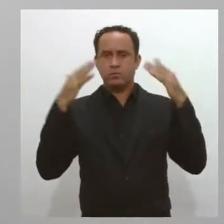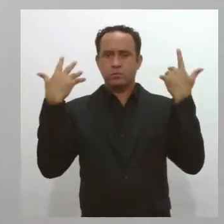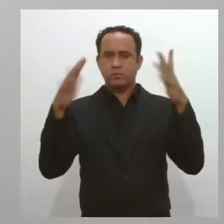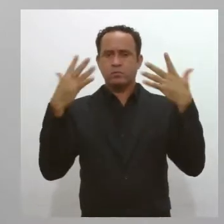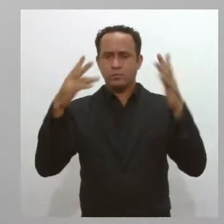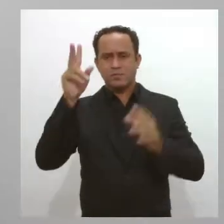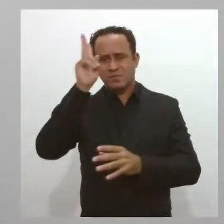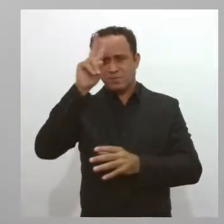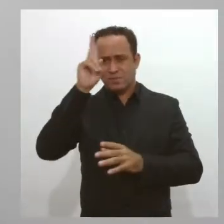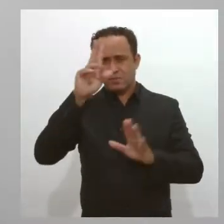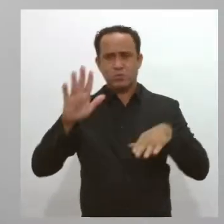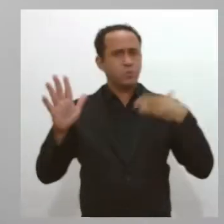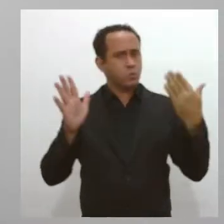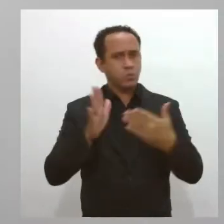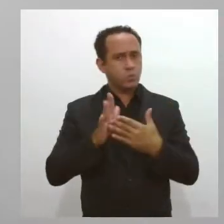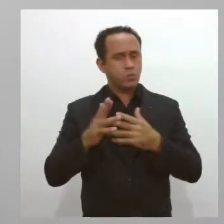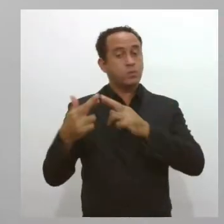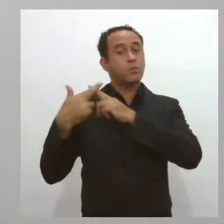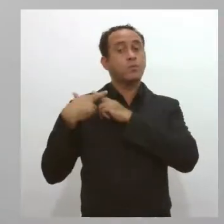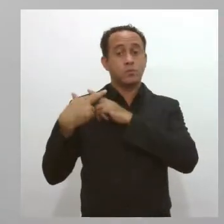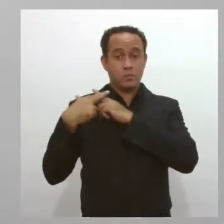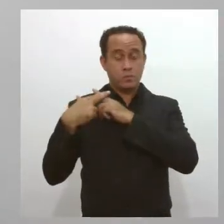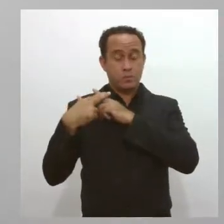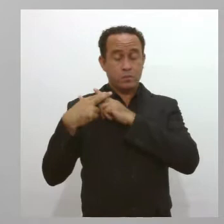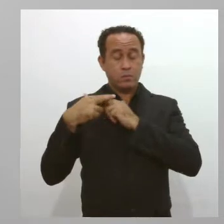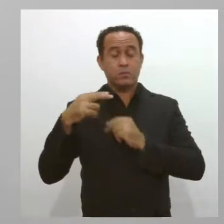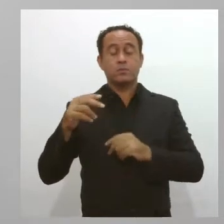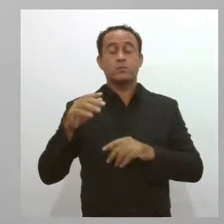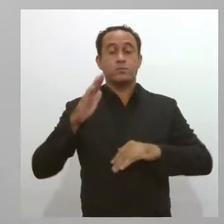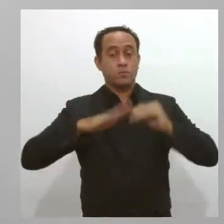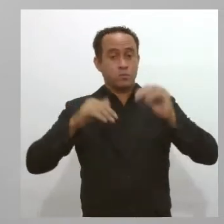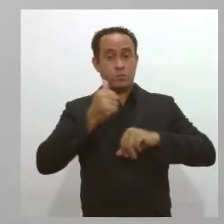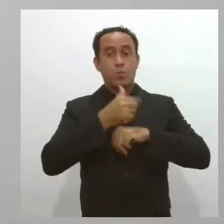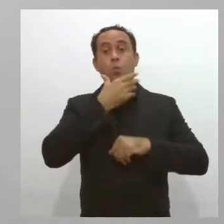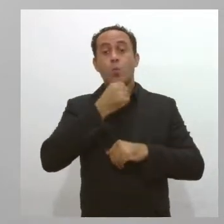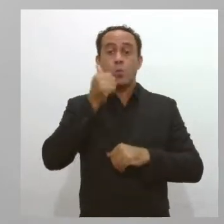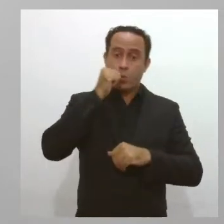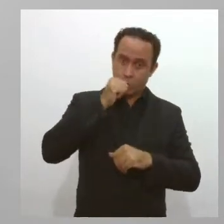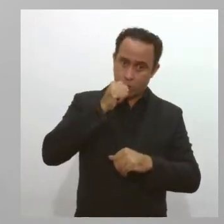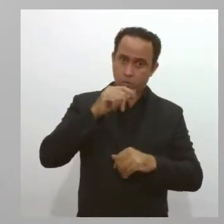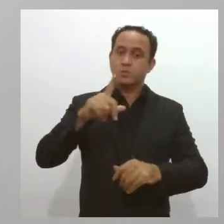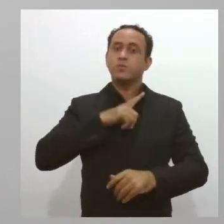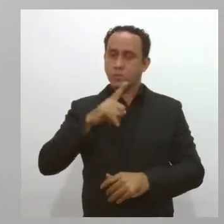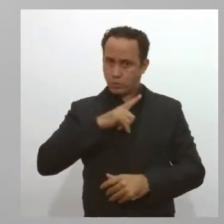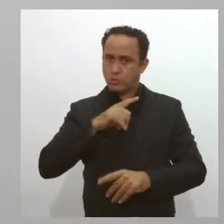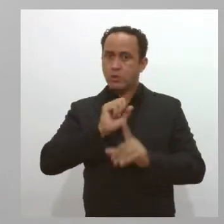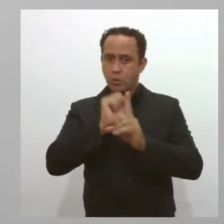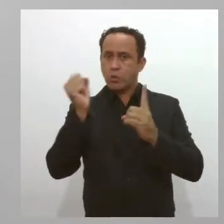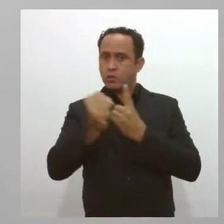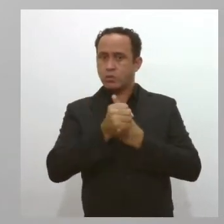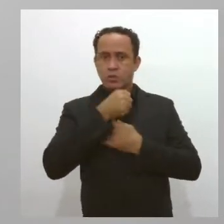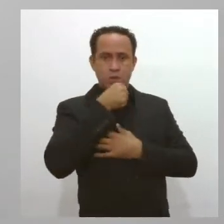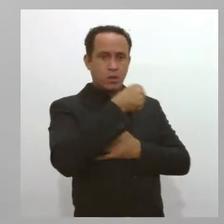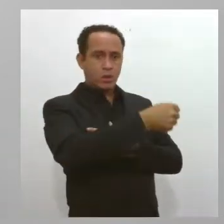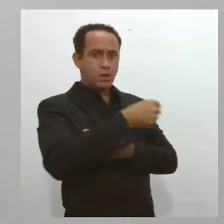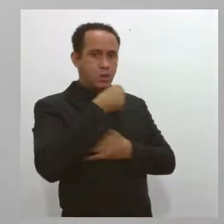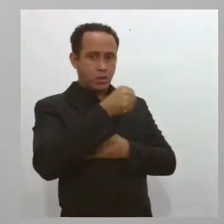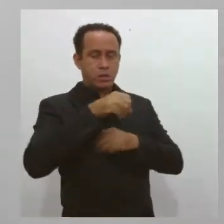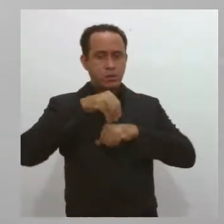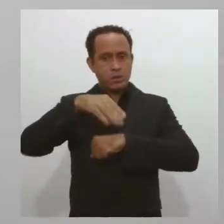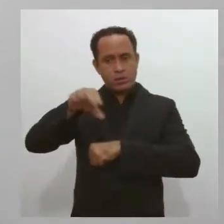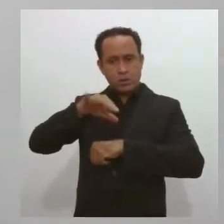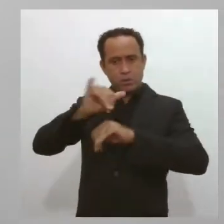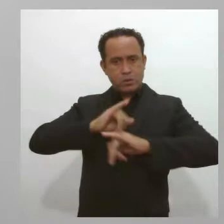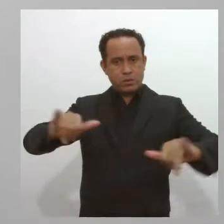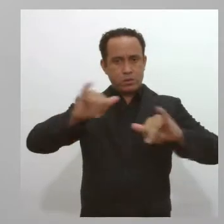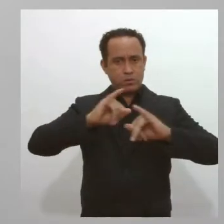a todos o compromisso que os jornalistas, homens e mulheres, têm com a sociedade brasileira, de bem informar, de